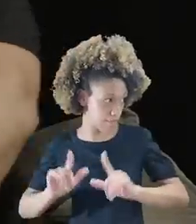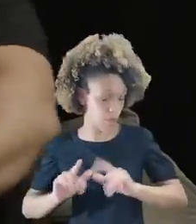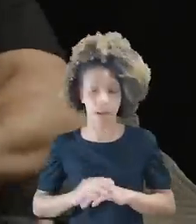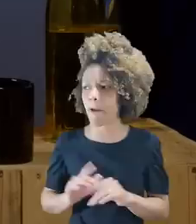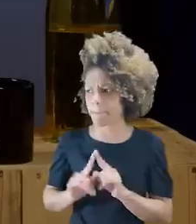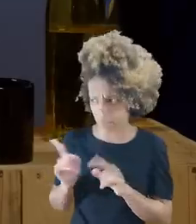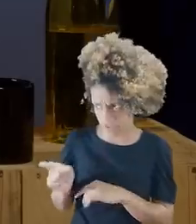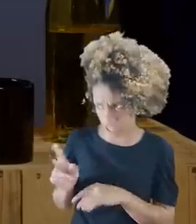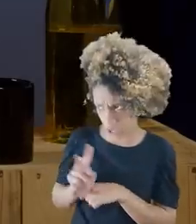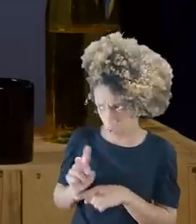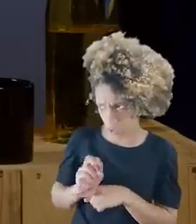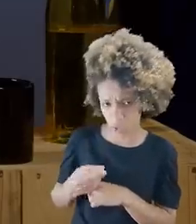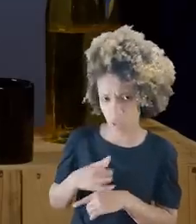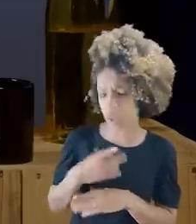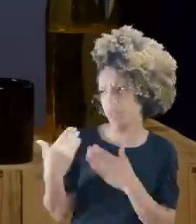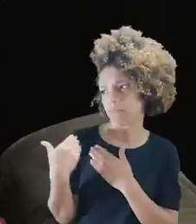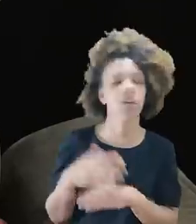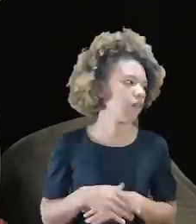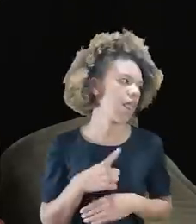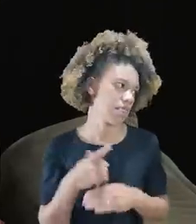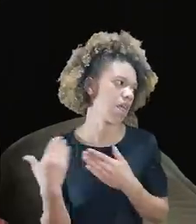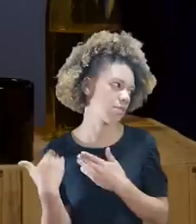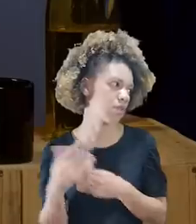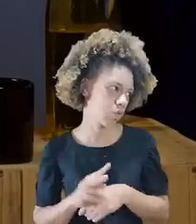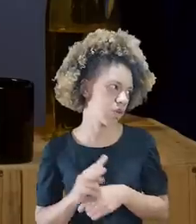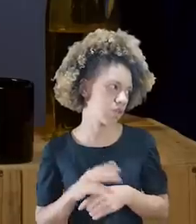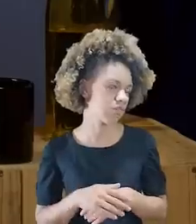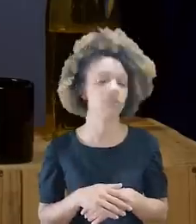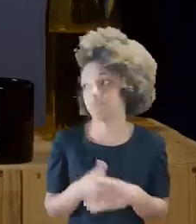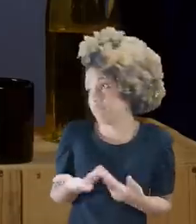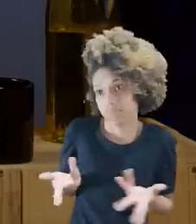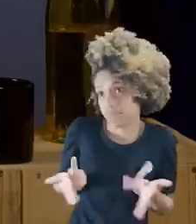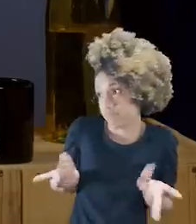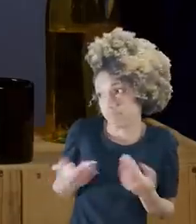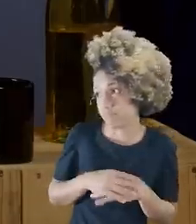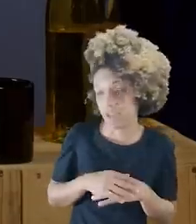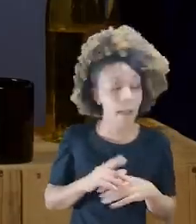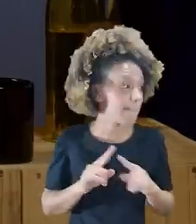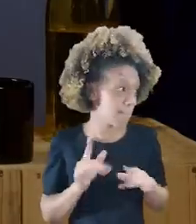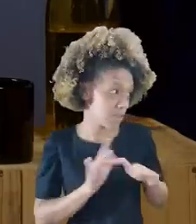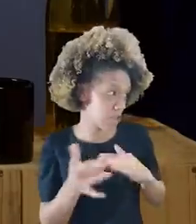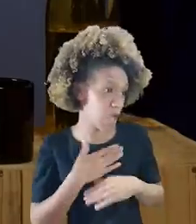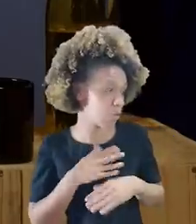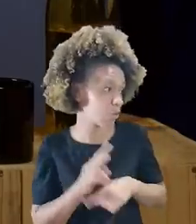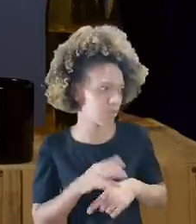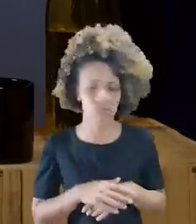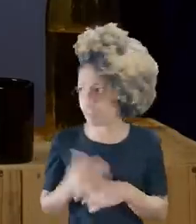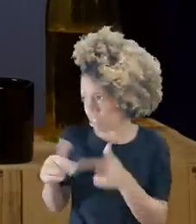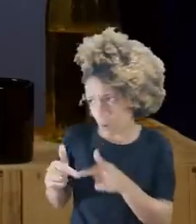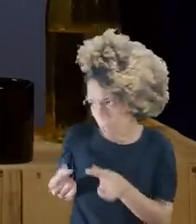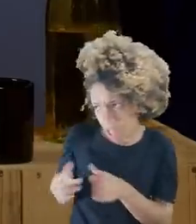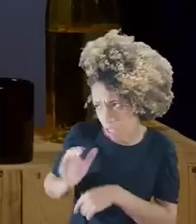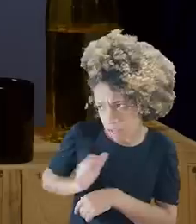tem redes sociais que eu que cuido só precisa separar isso entendeu Ah sim sim e eu assim igual eu fui vender o curso de de movimento de dentro